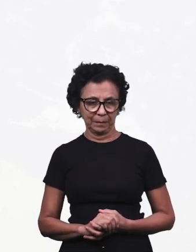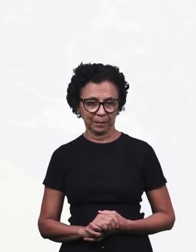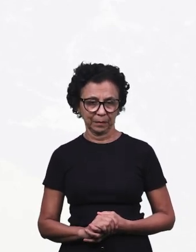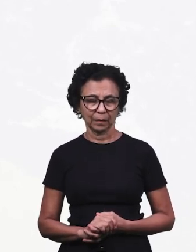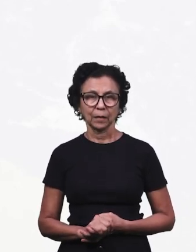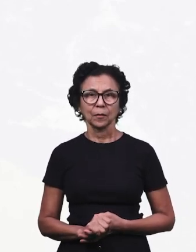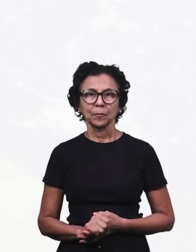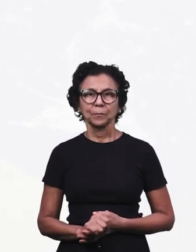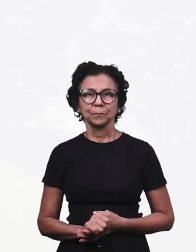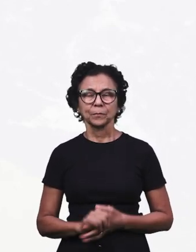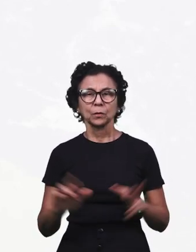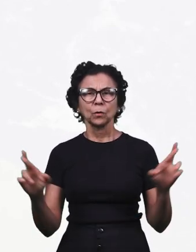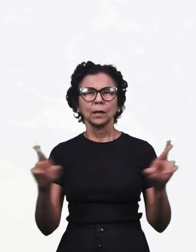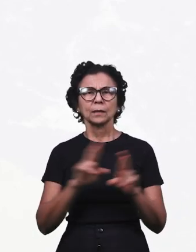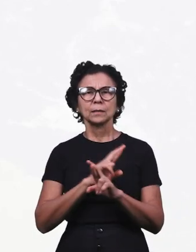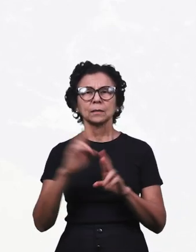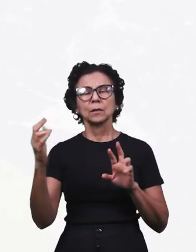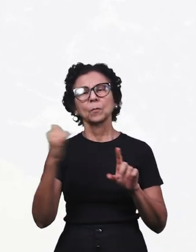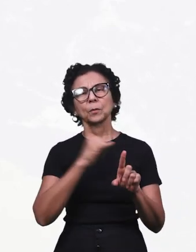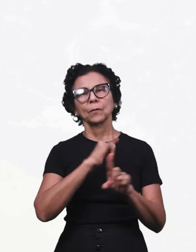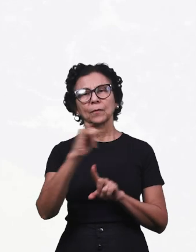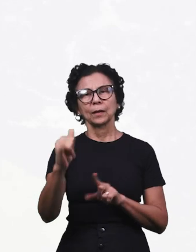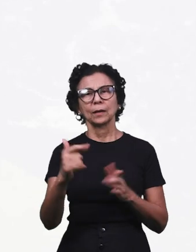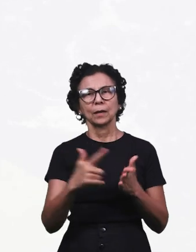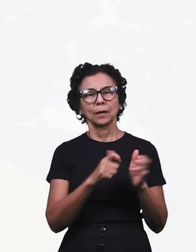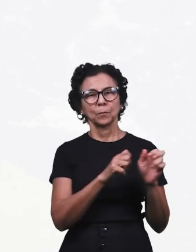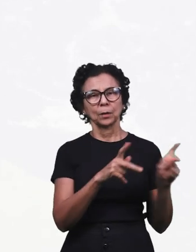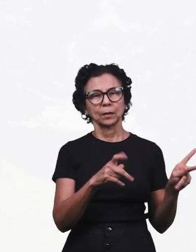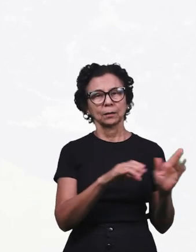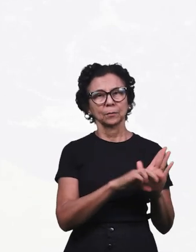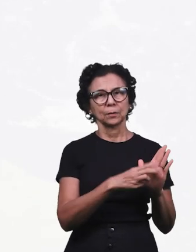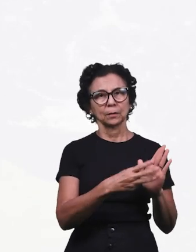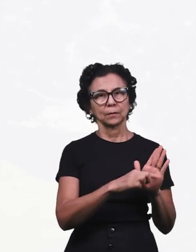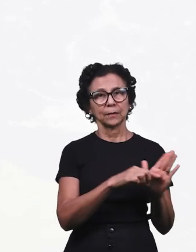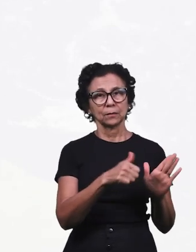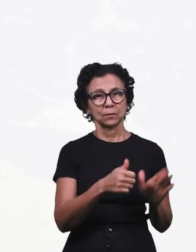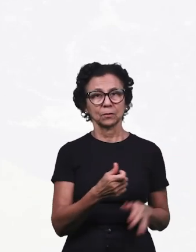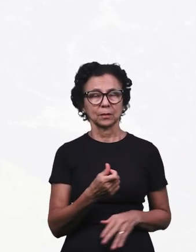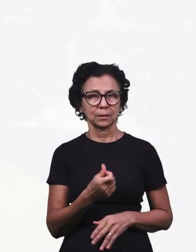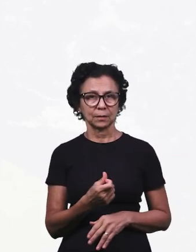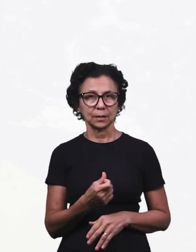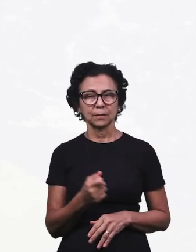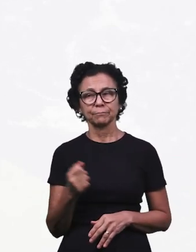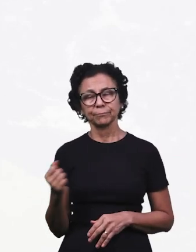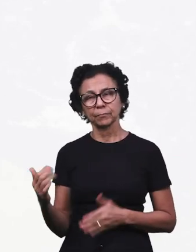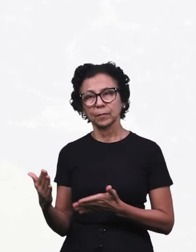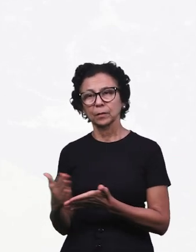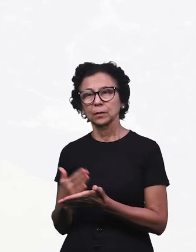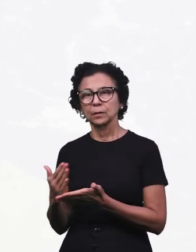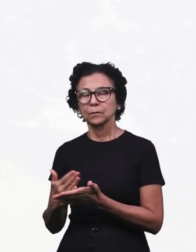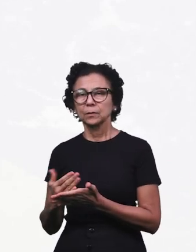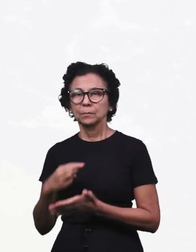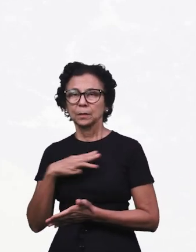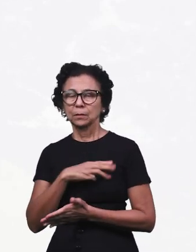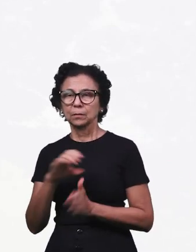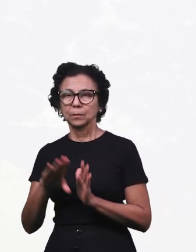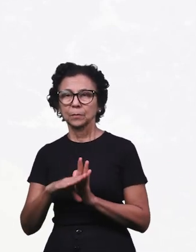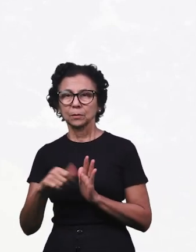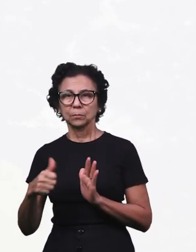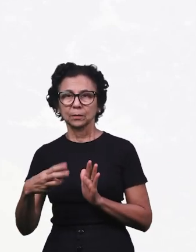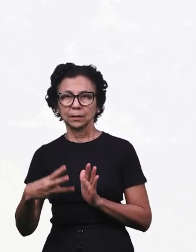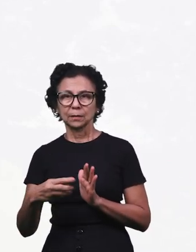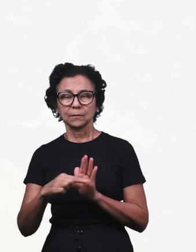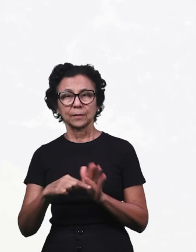Identifique a relação profética entre Apocalipse capítulo 3, verso 16 e Mateus capítulo 13,